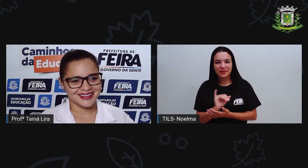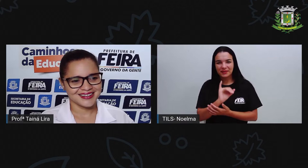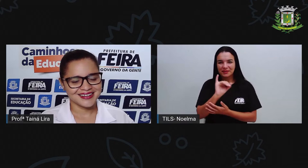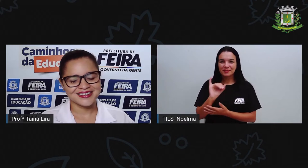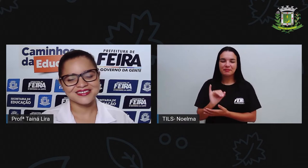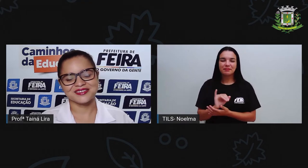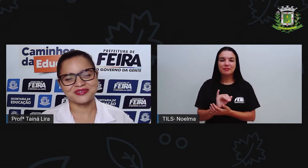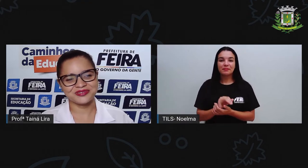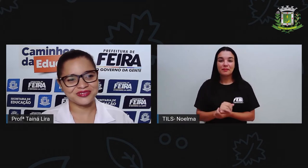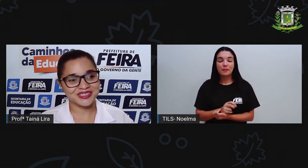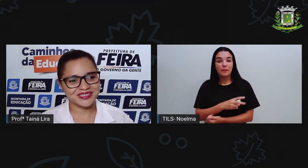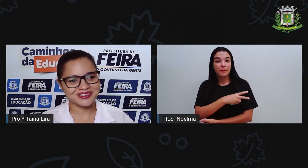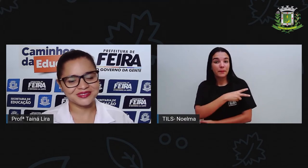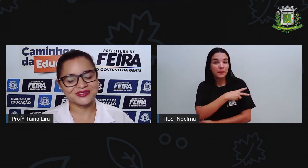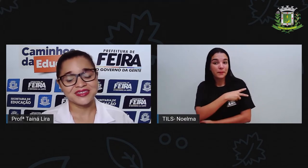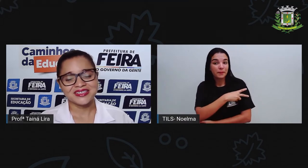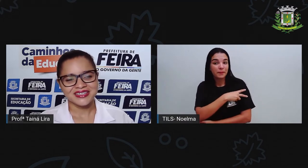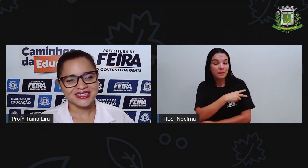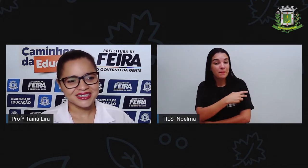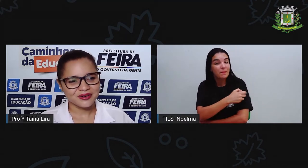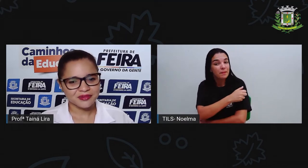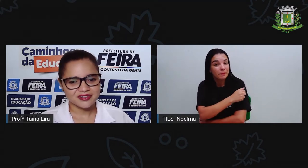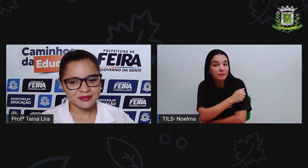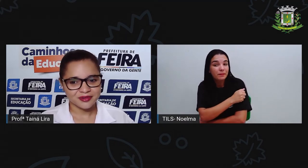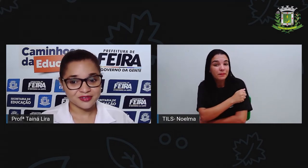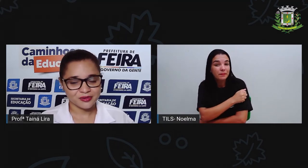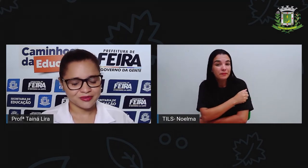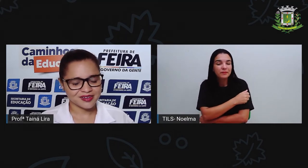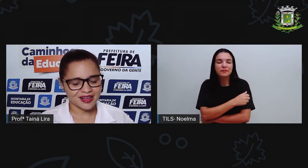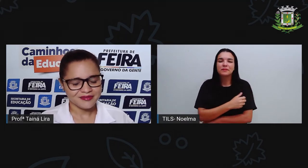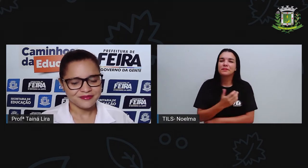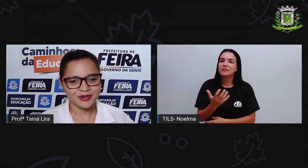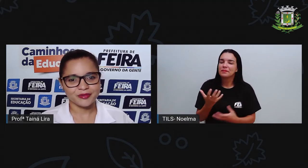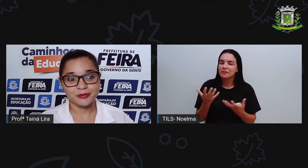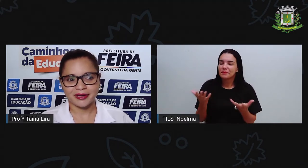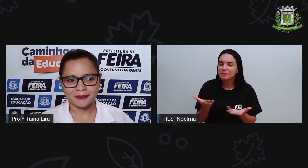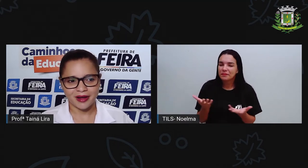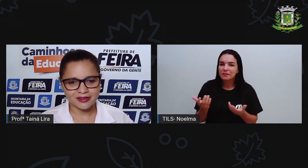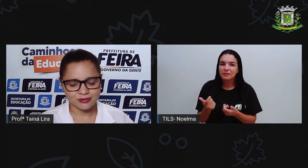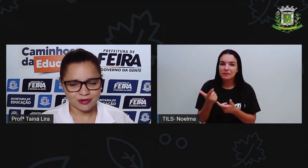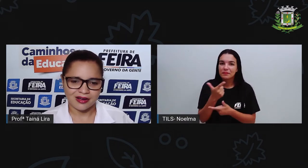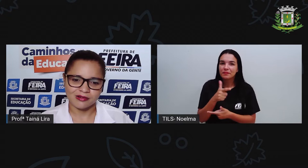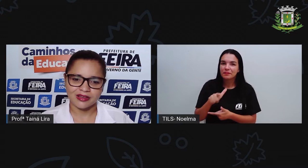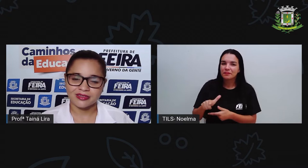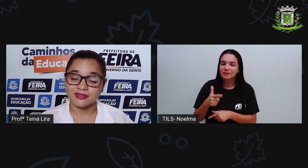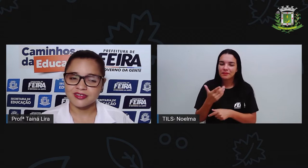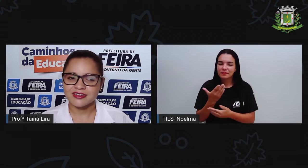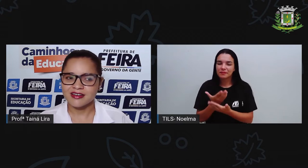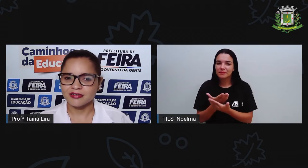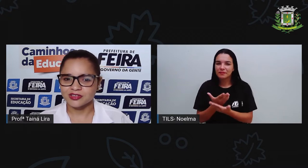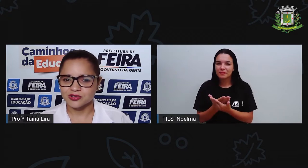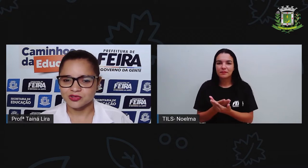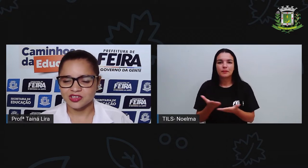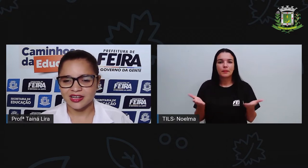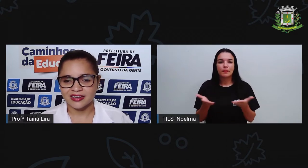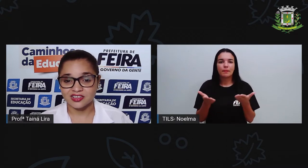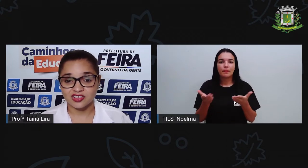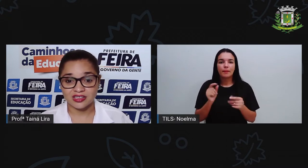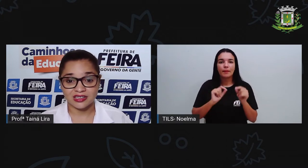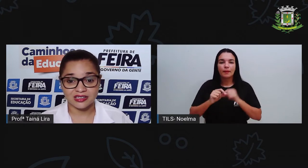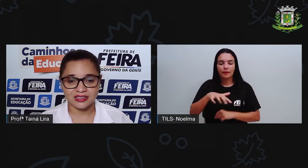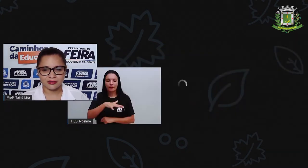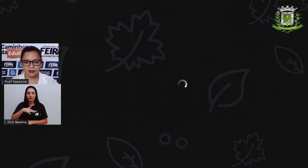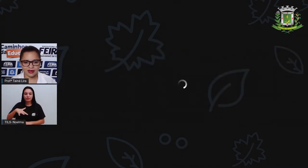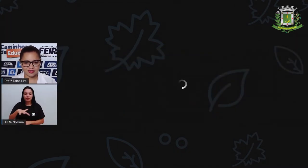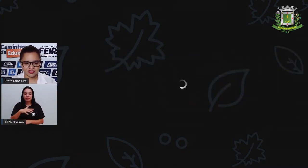Olá, segundo ano! Então, meus amores, vamos lá, vamos para mais uma aula. Então, nossa aula de hoje é na área